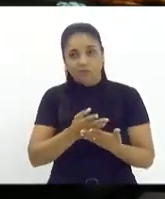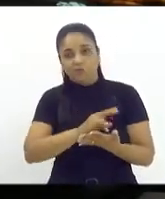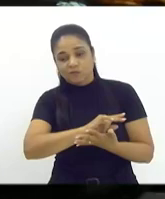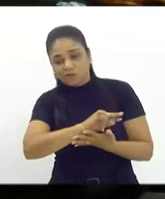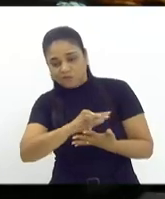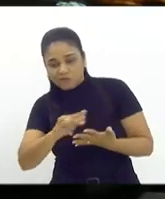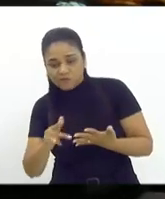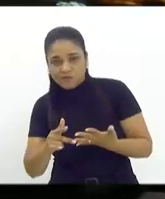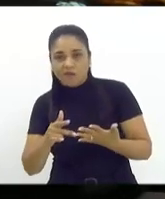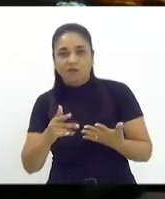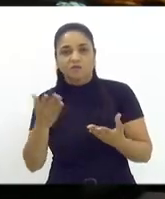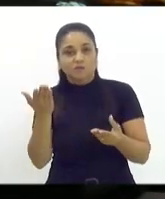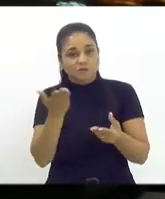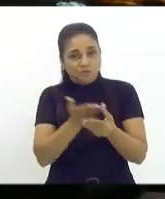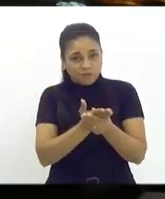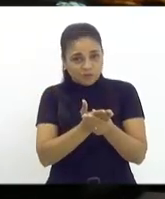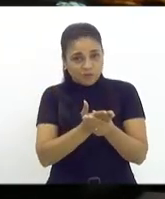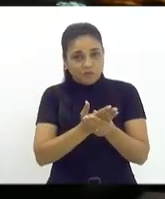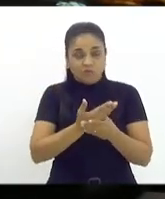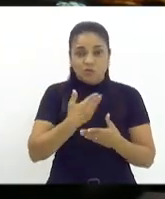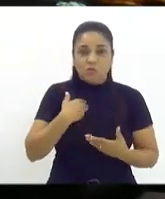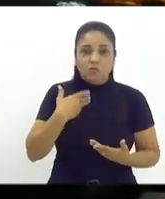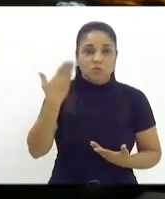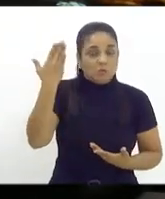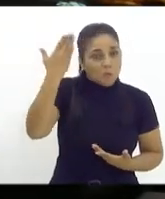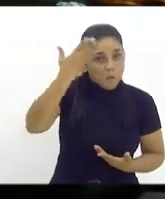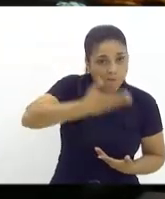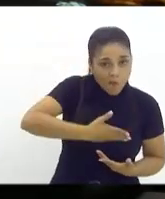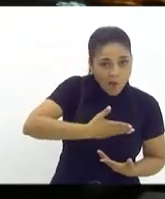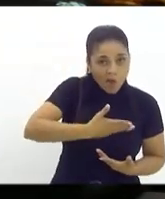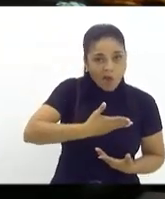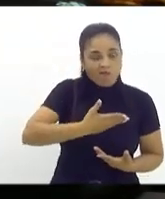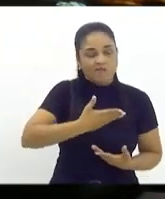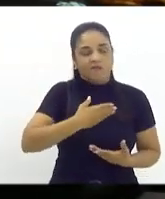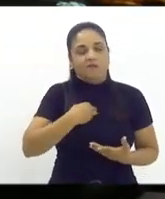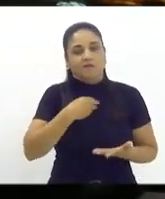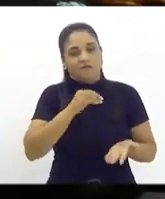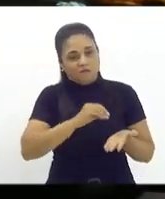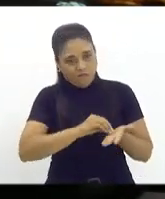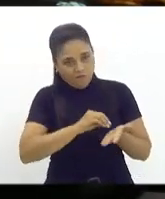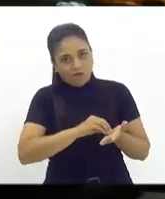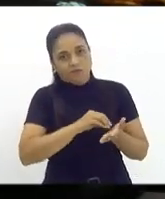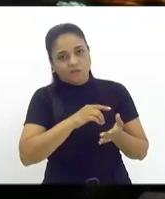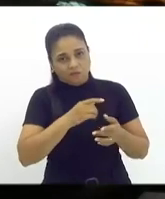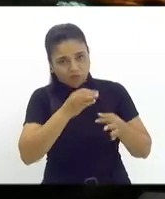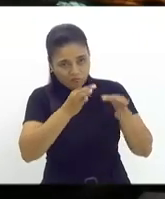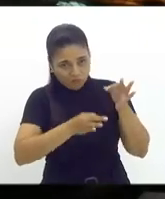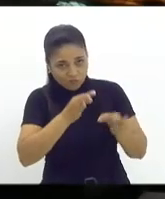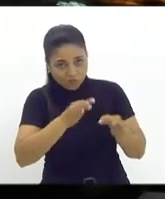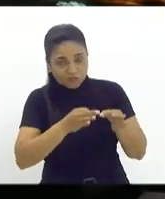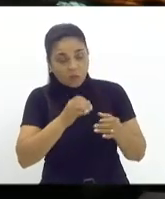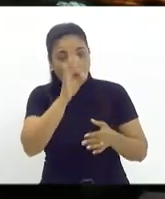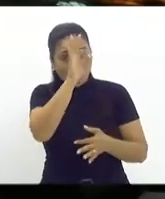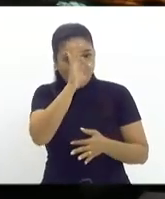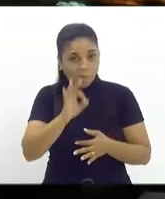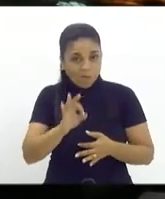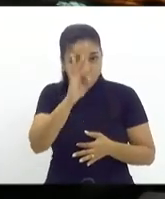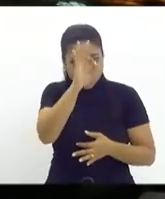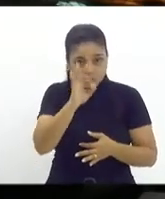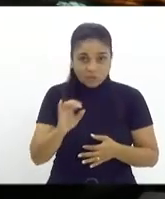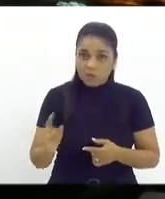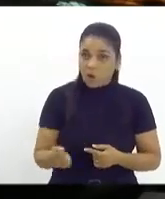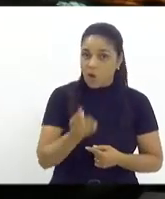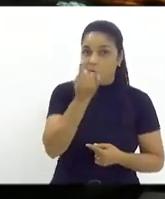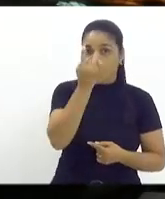não em que não há comprovadamente injustiça é mínimo e é desprezível uma vez que o percentual para além de um único